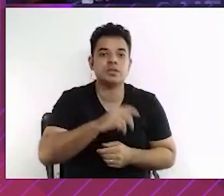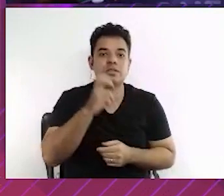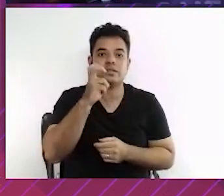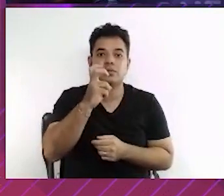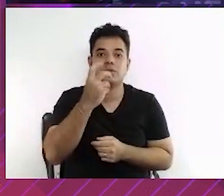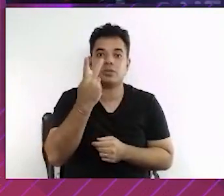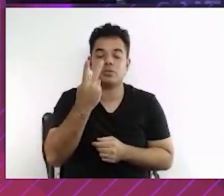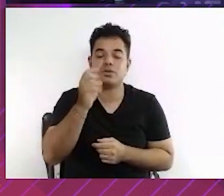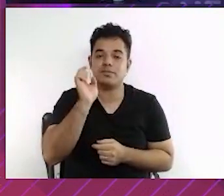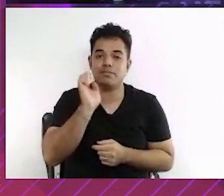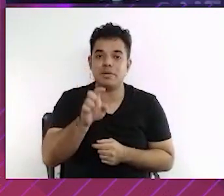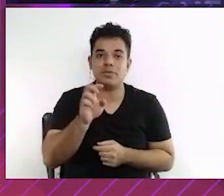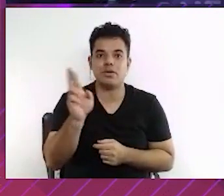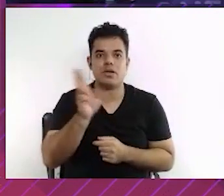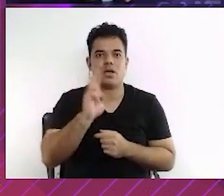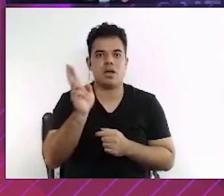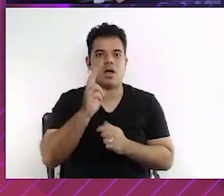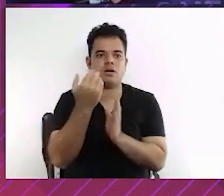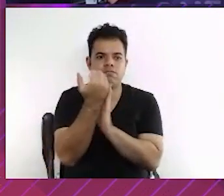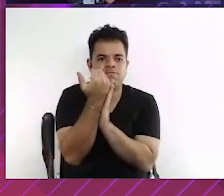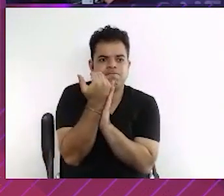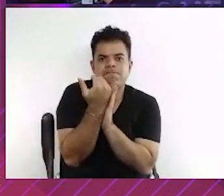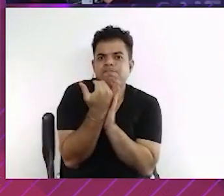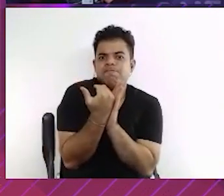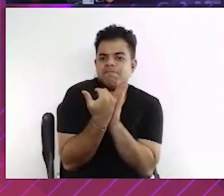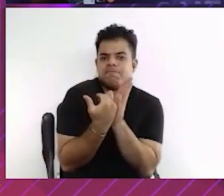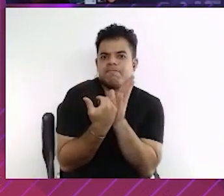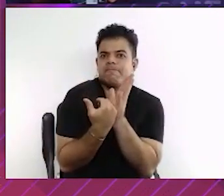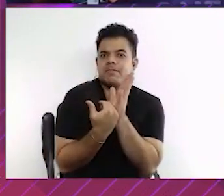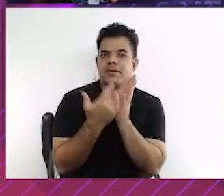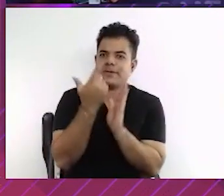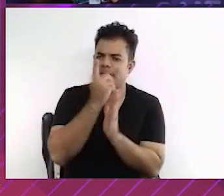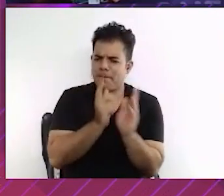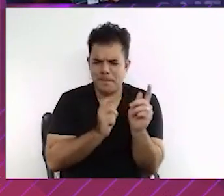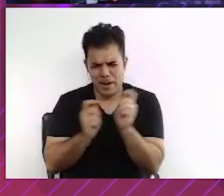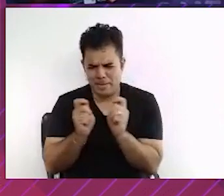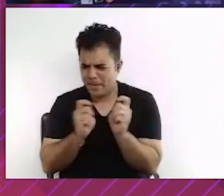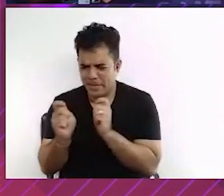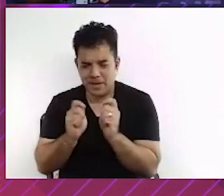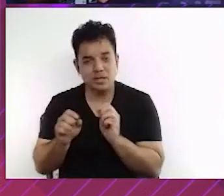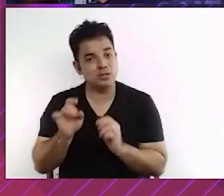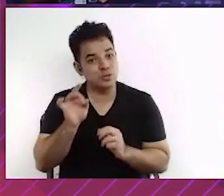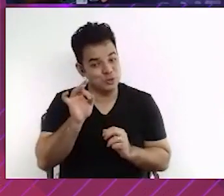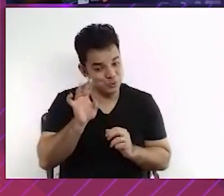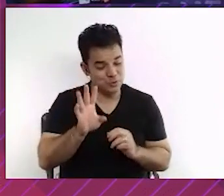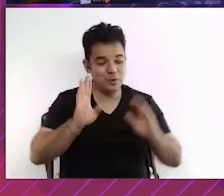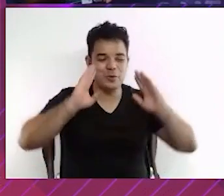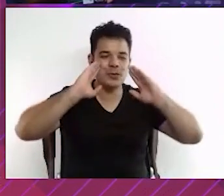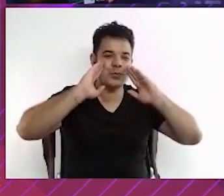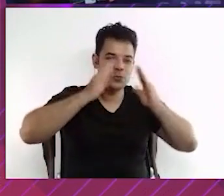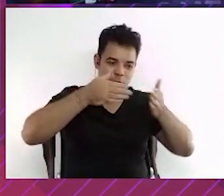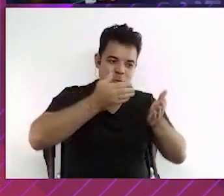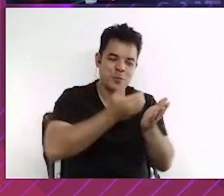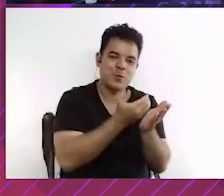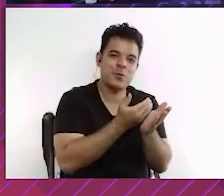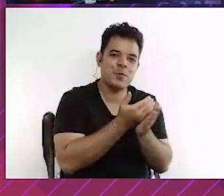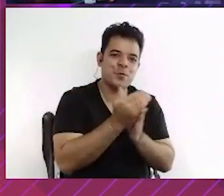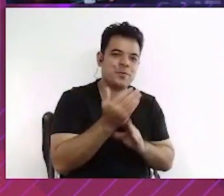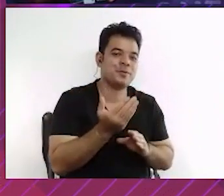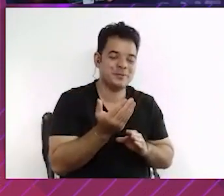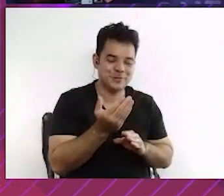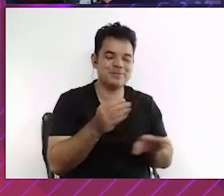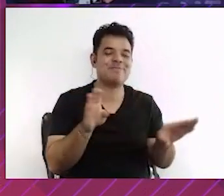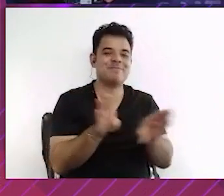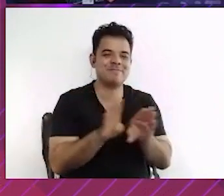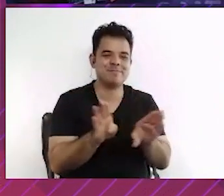no Mater Dei. E isso a gente só está olhando para entregas que a gente começou antes, nem está